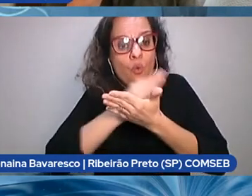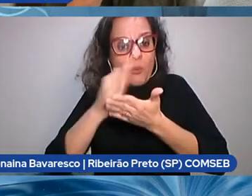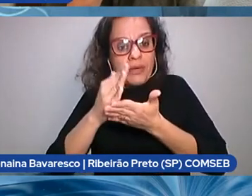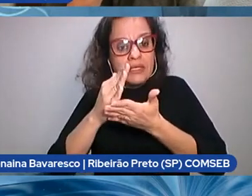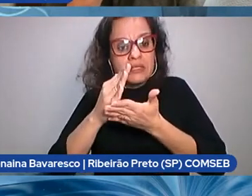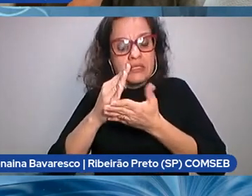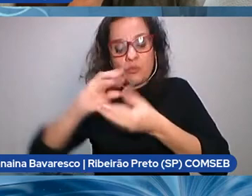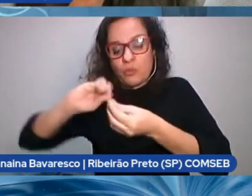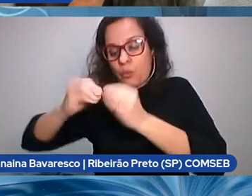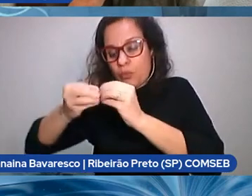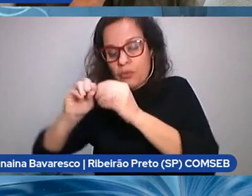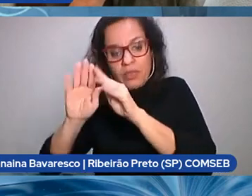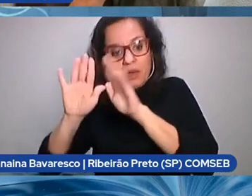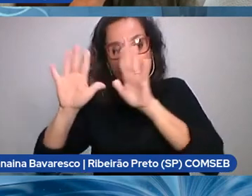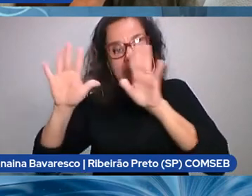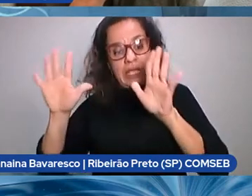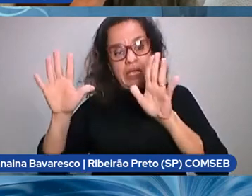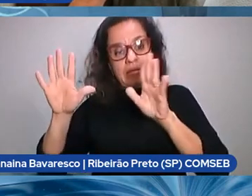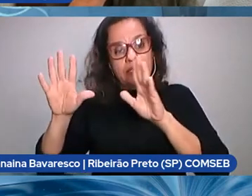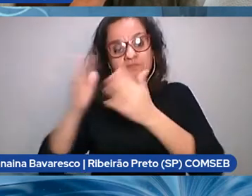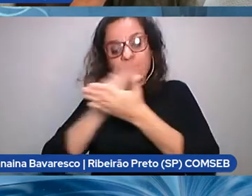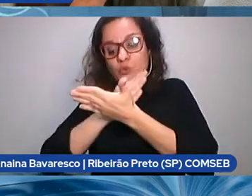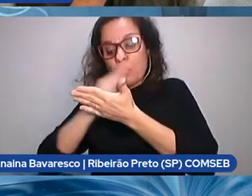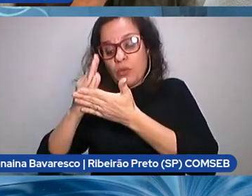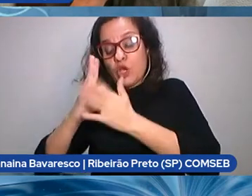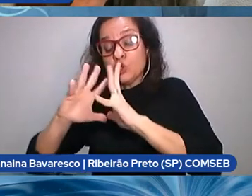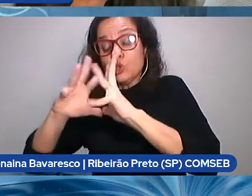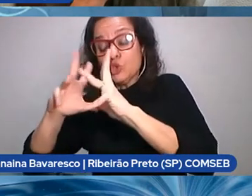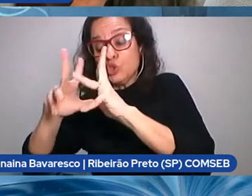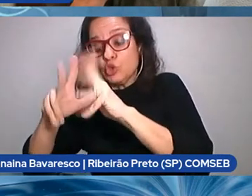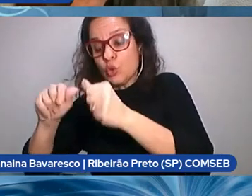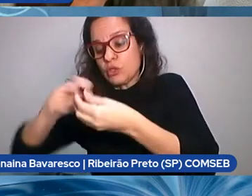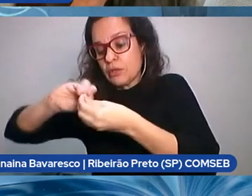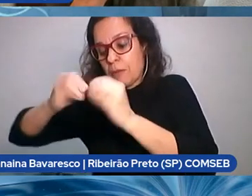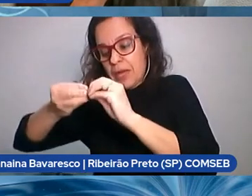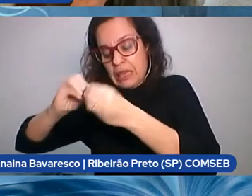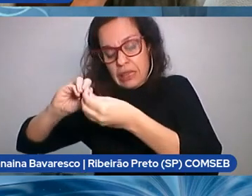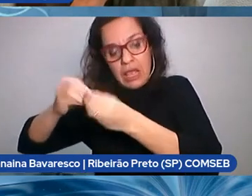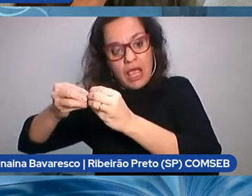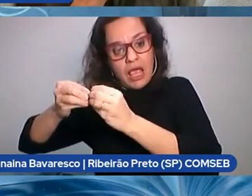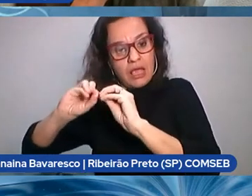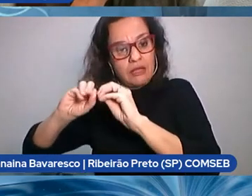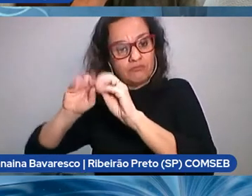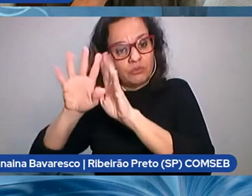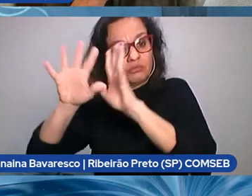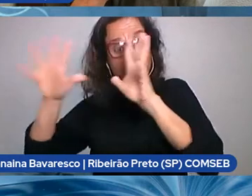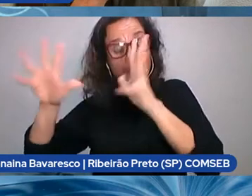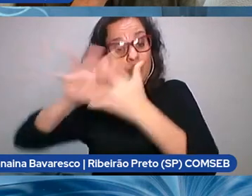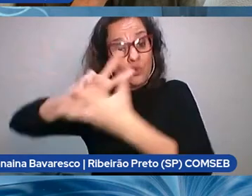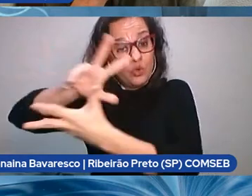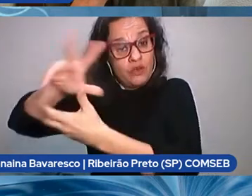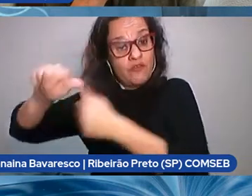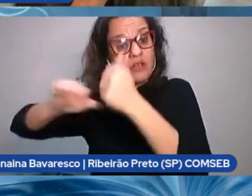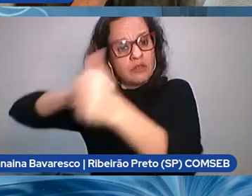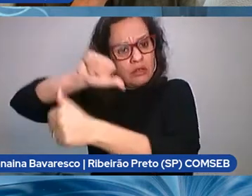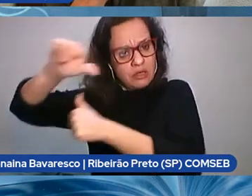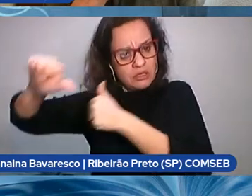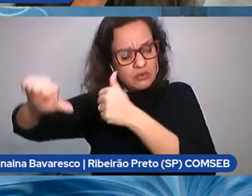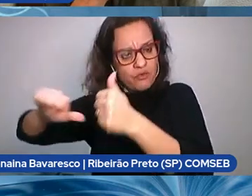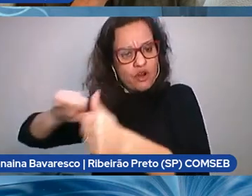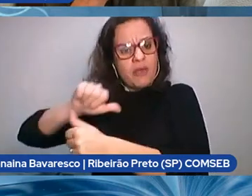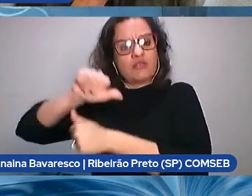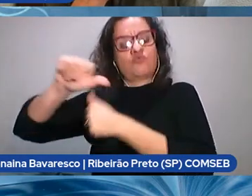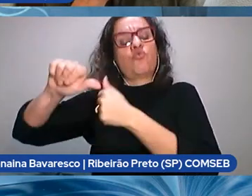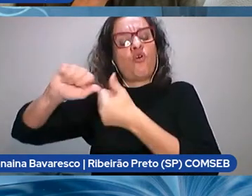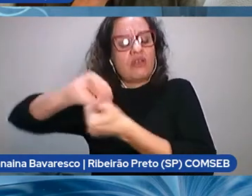que é a matéria, um princípio material, que aí toda a matéria existente no universo, ela decorre de transformações dessas, adaptações,